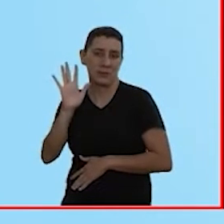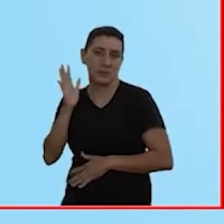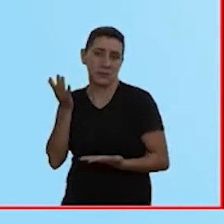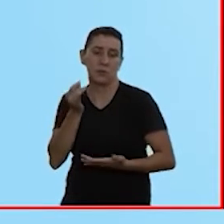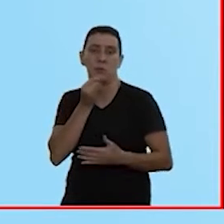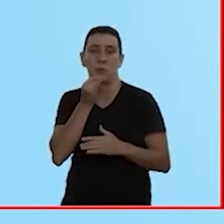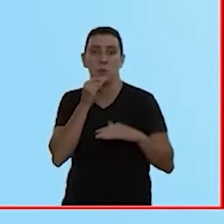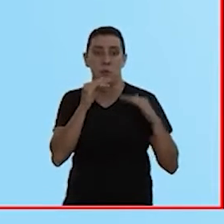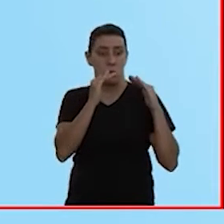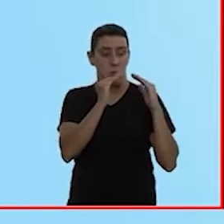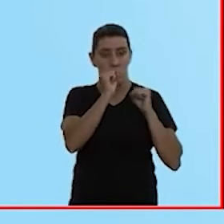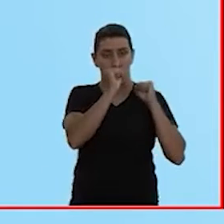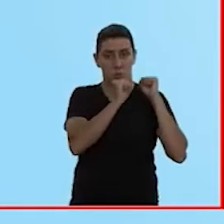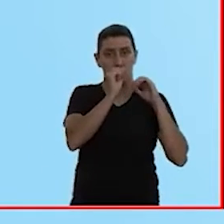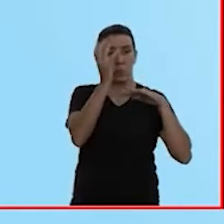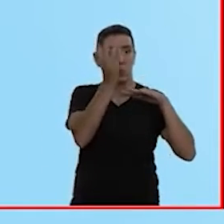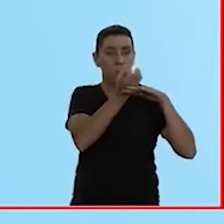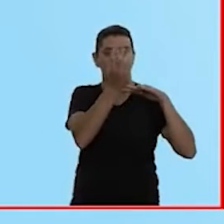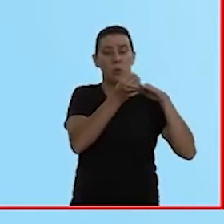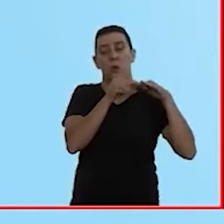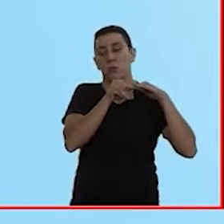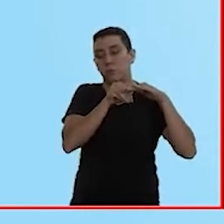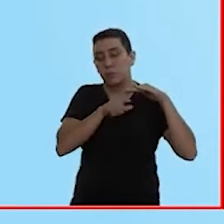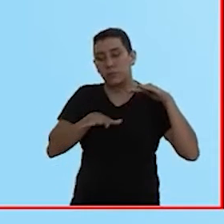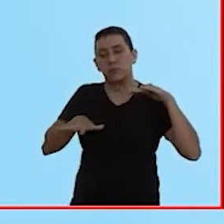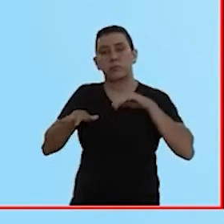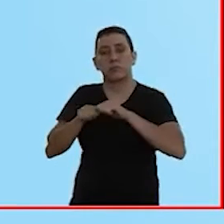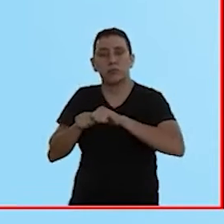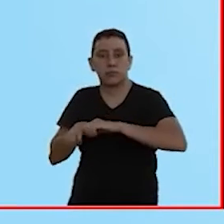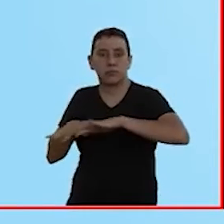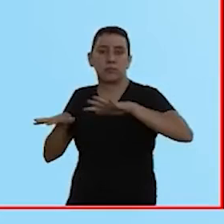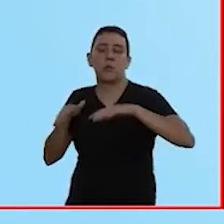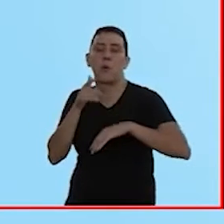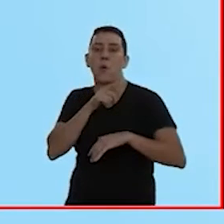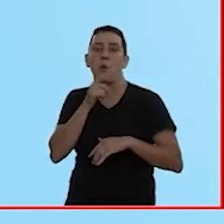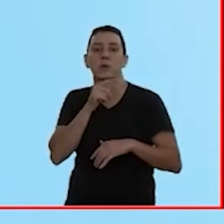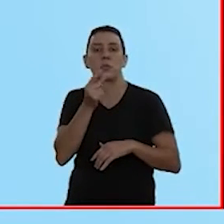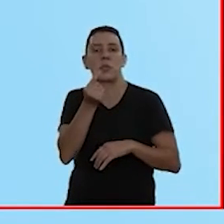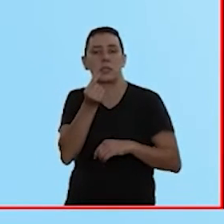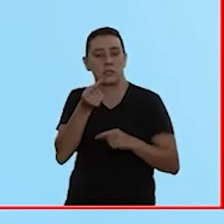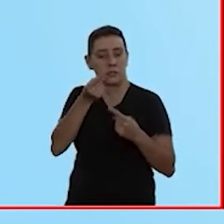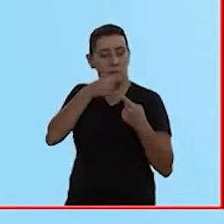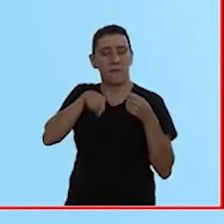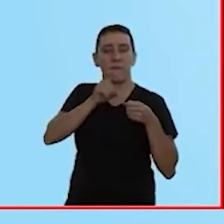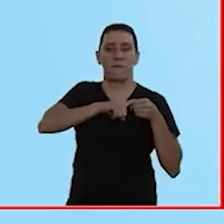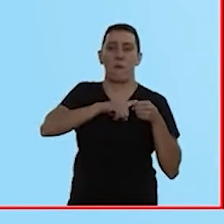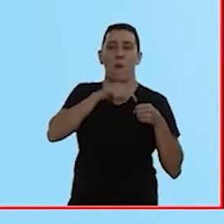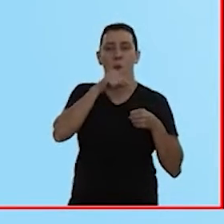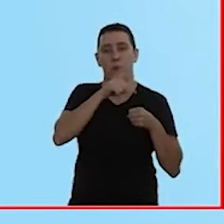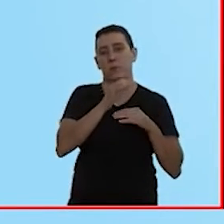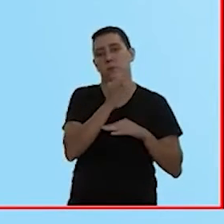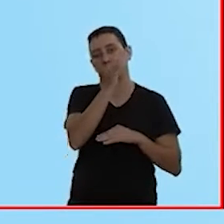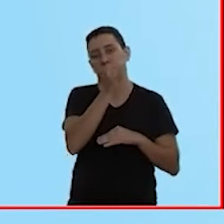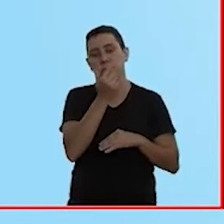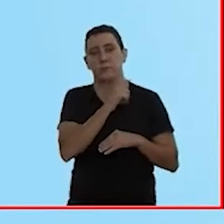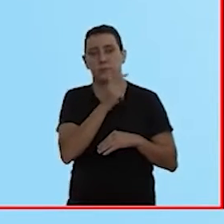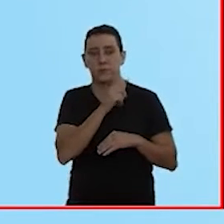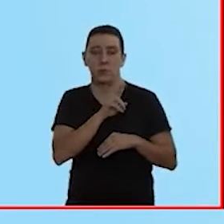na rede elétrica da concessionária gera créditos para esse crédito poder ser consumido posteriormente